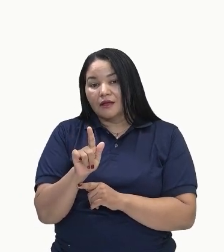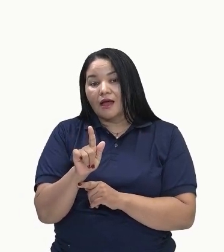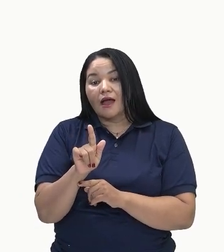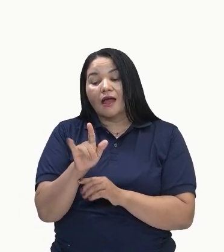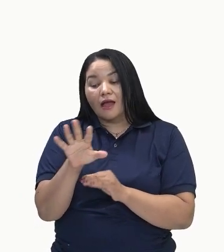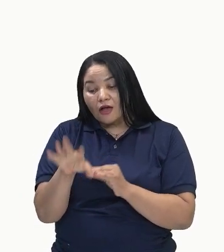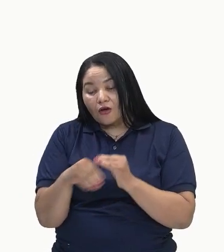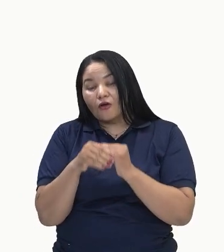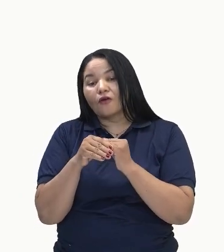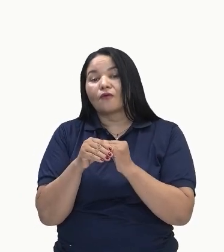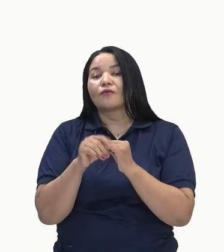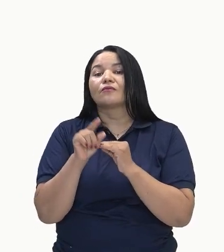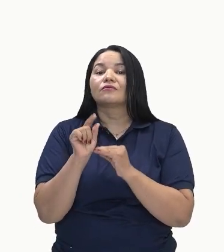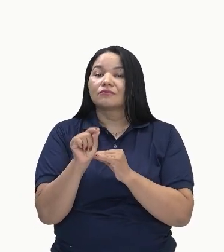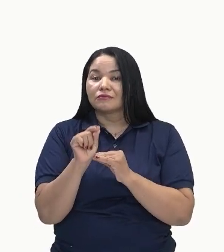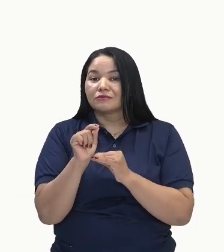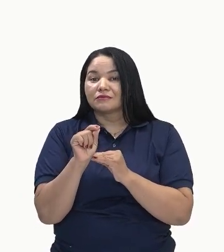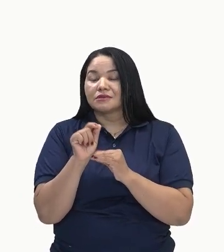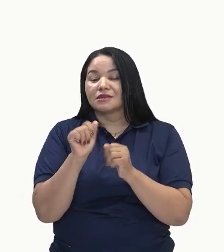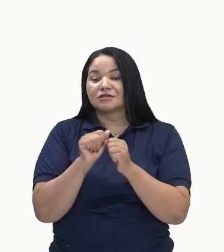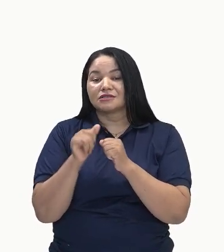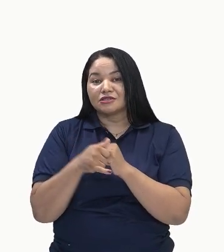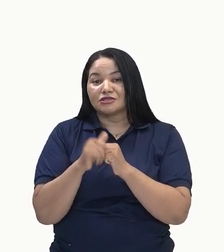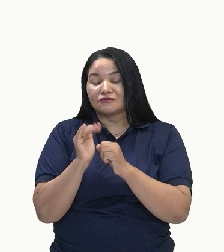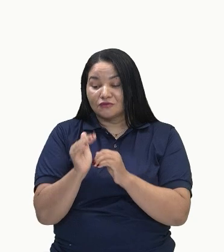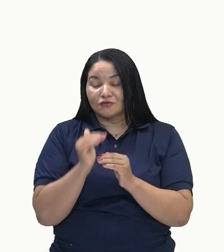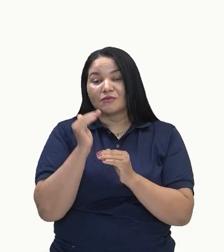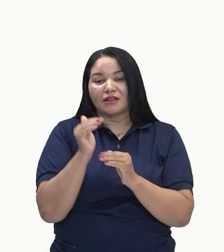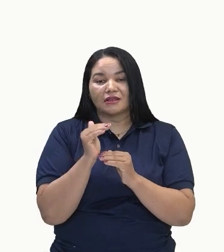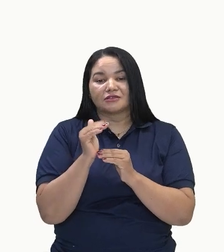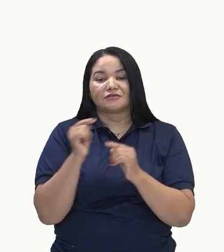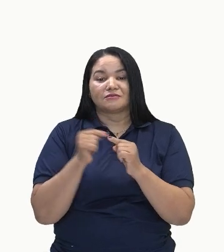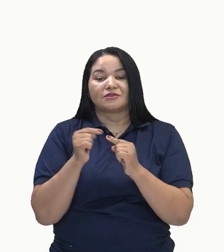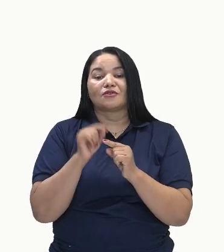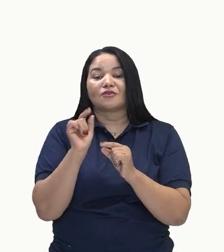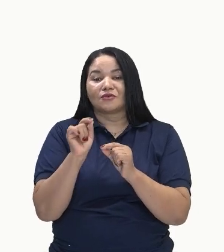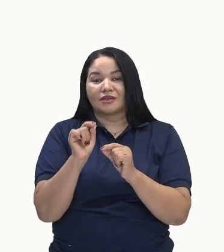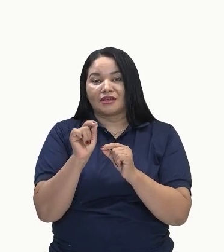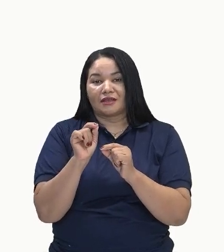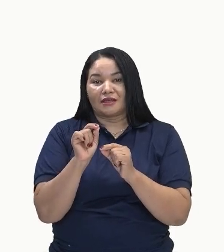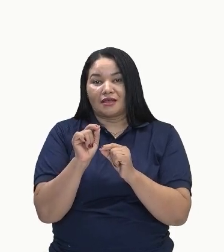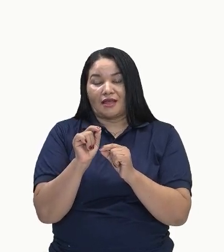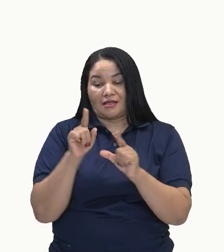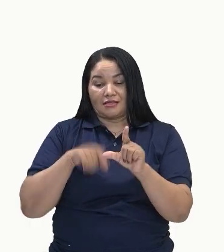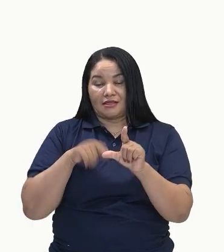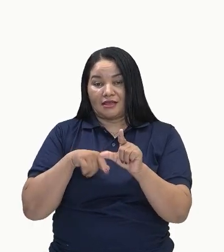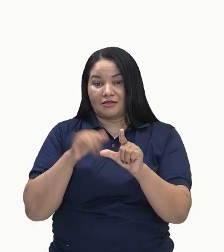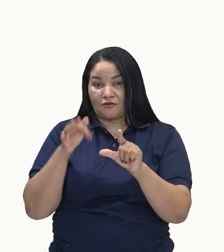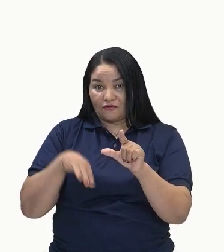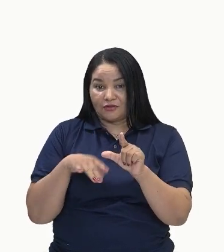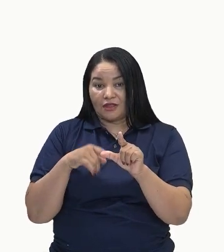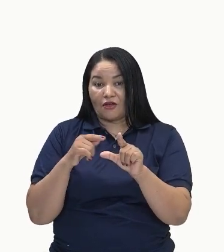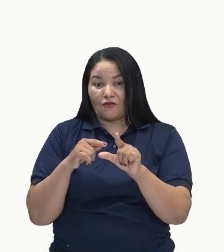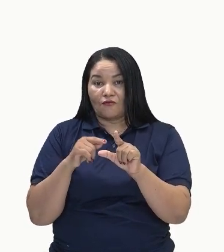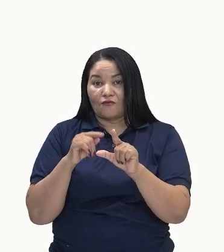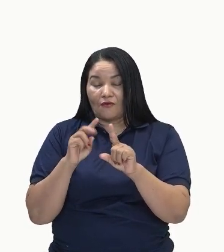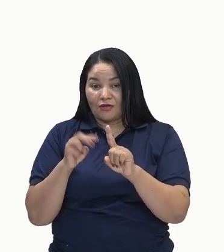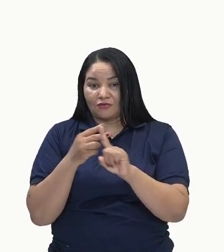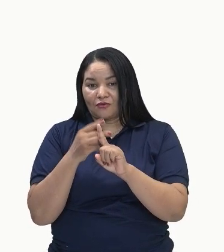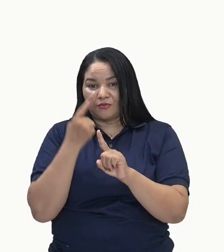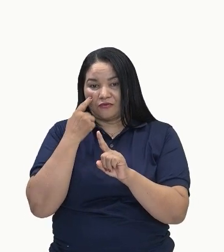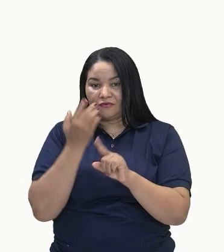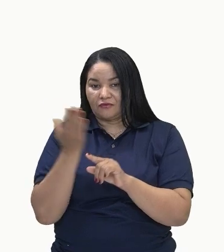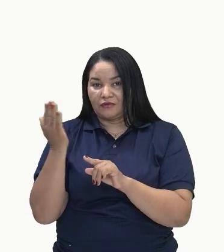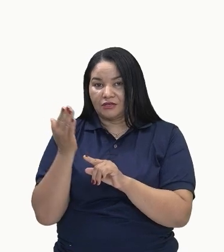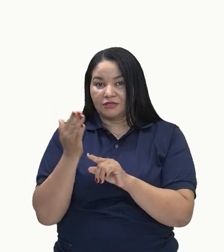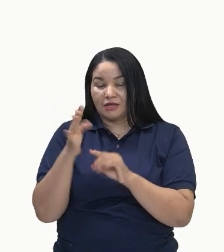esse meu adjetivo na sua forma superlativa, eu vou duplicar a última letra antes de acrescentar IST. Então, eu